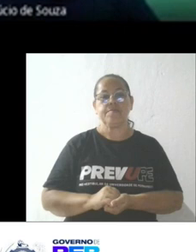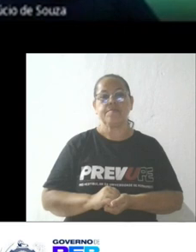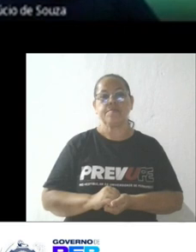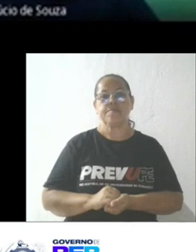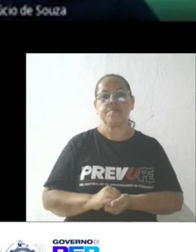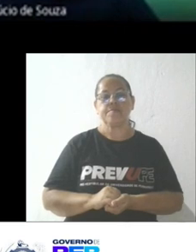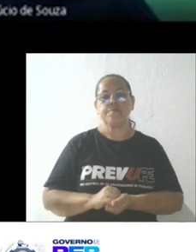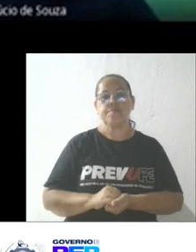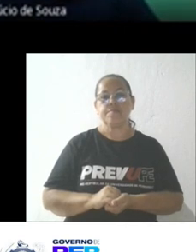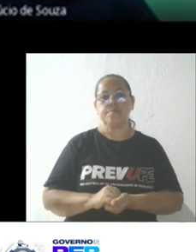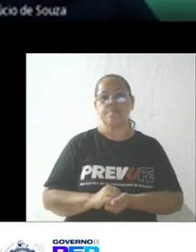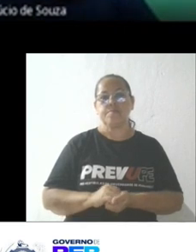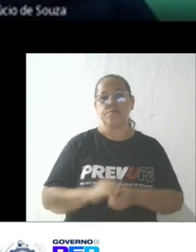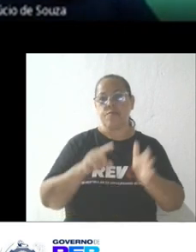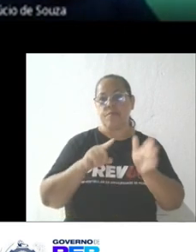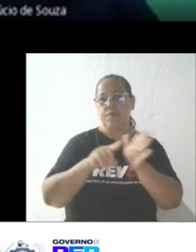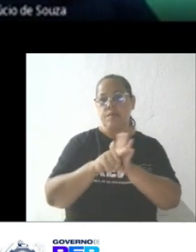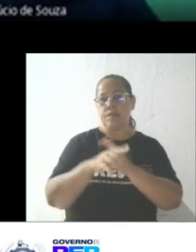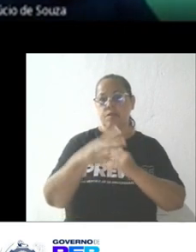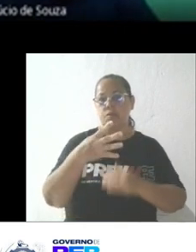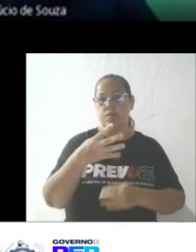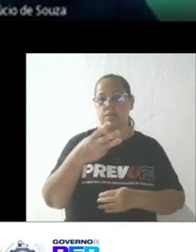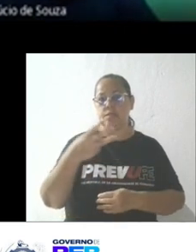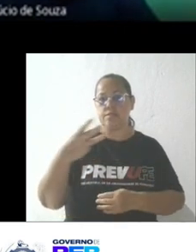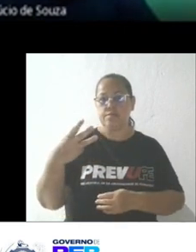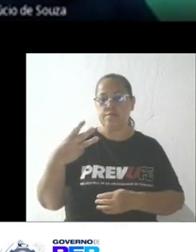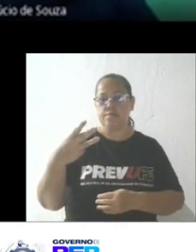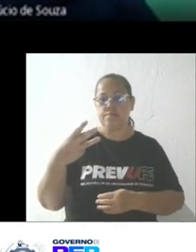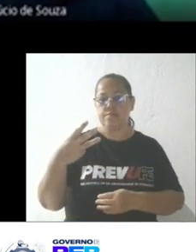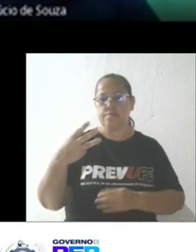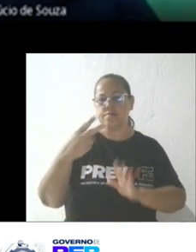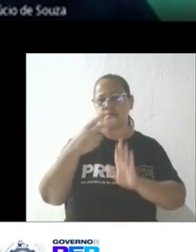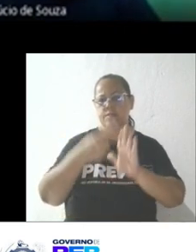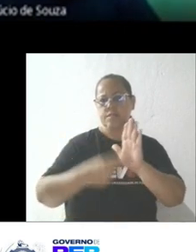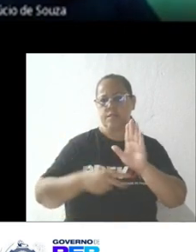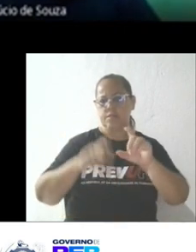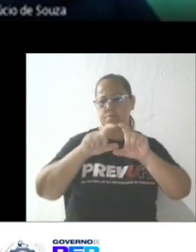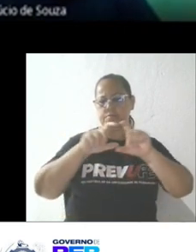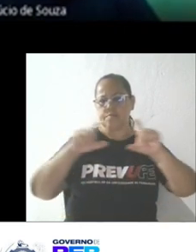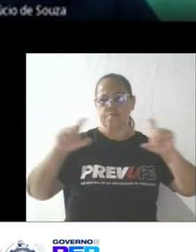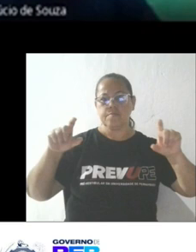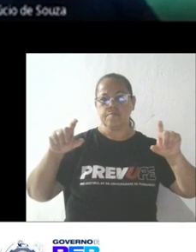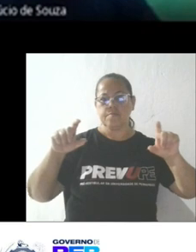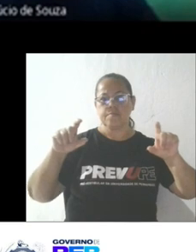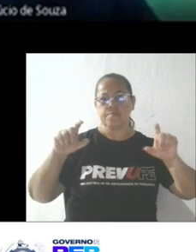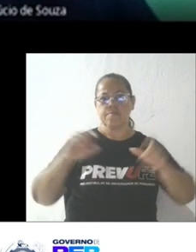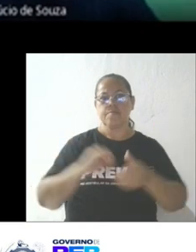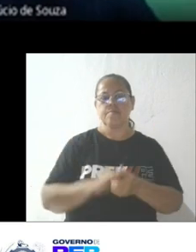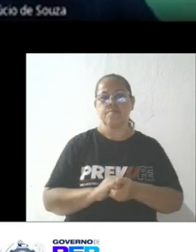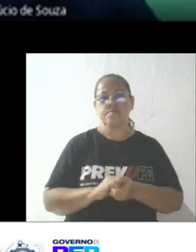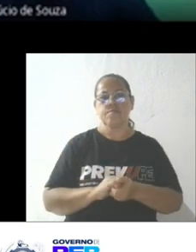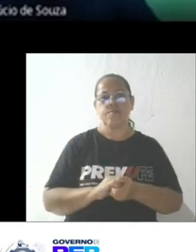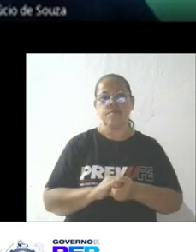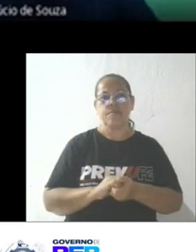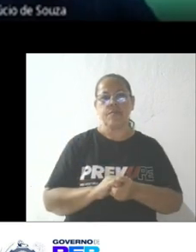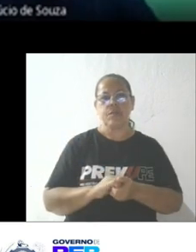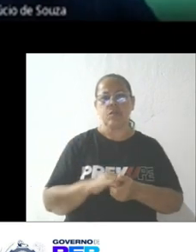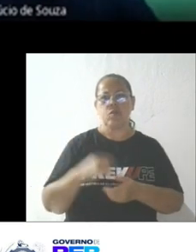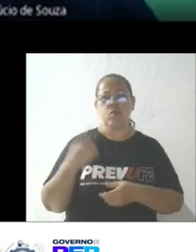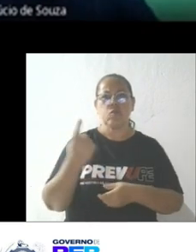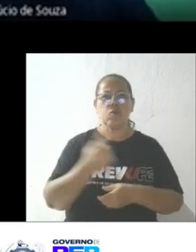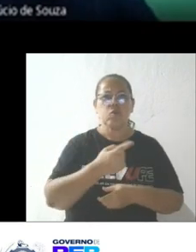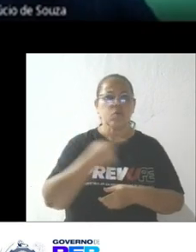43 lê o trecho a seguir em todos os lados a loucura fascina o homem